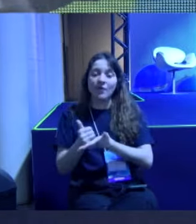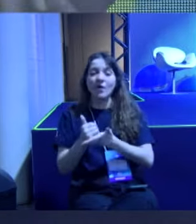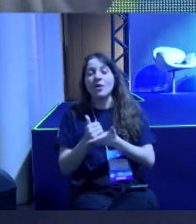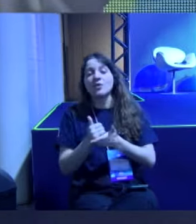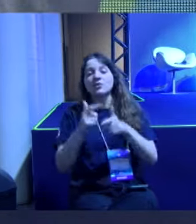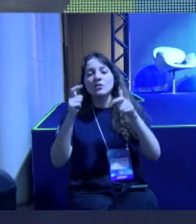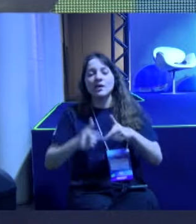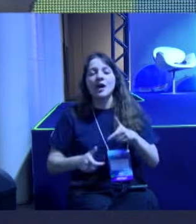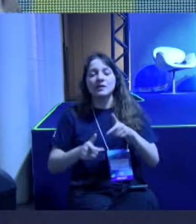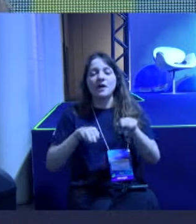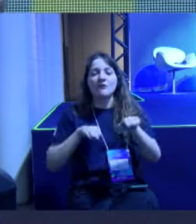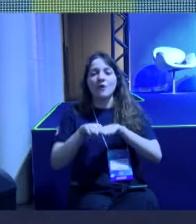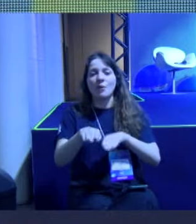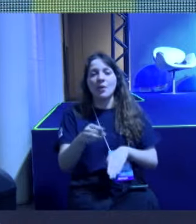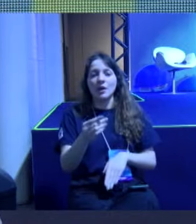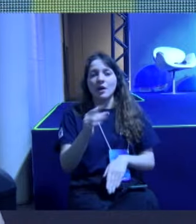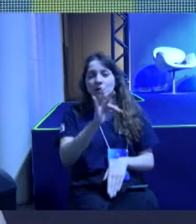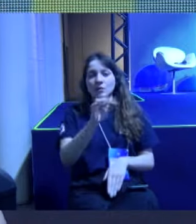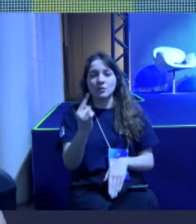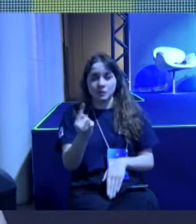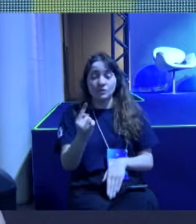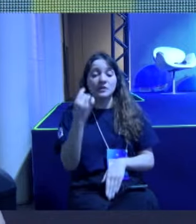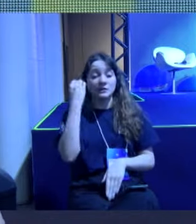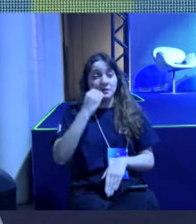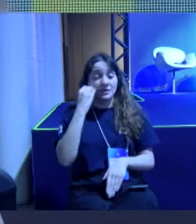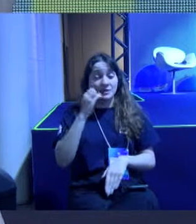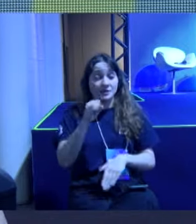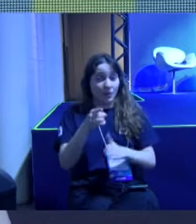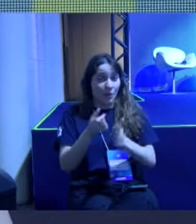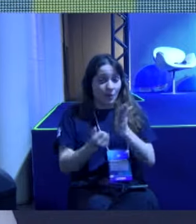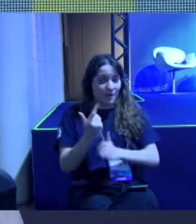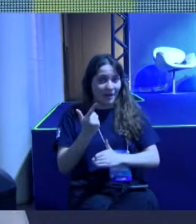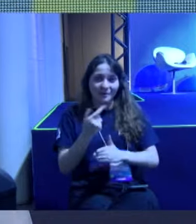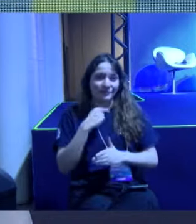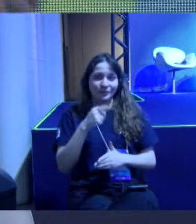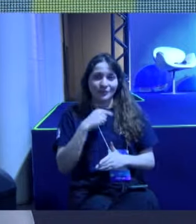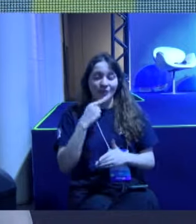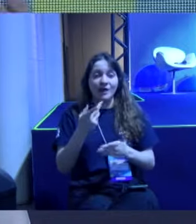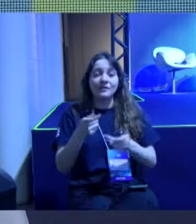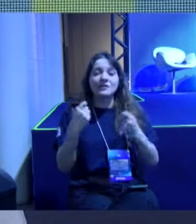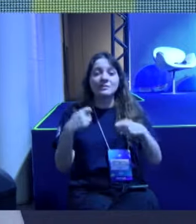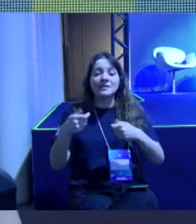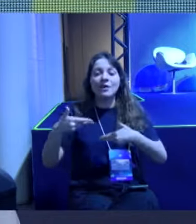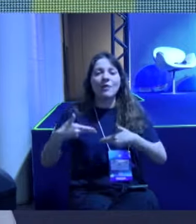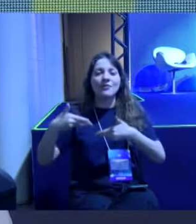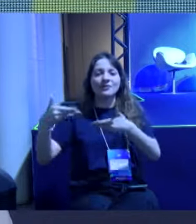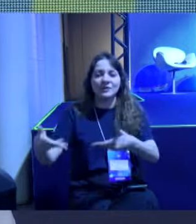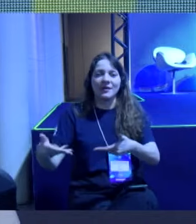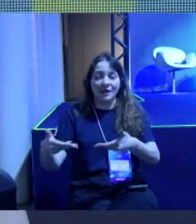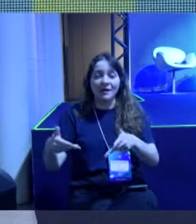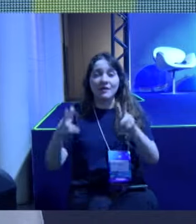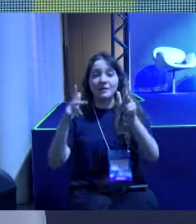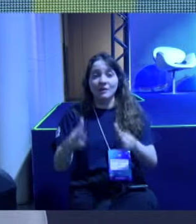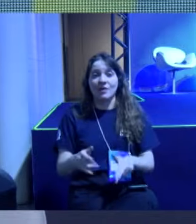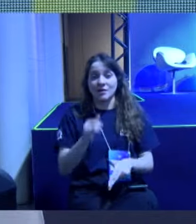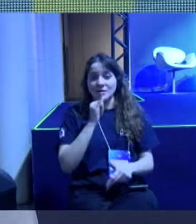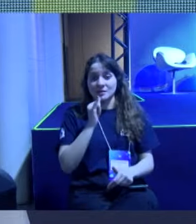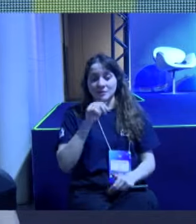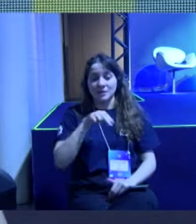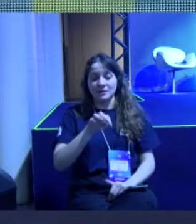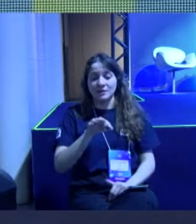Fórmula 1. É uma experiência que, se você quiser comprar, você não pode comprar. Você tem que ser convidado, da mesma forma que o New York